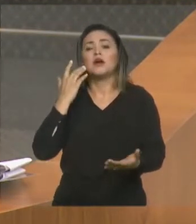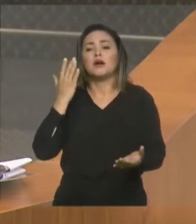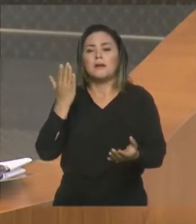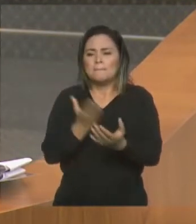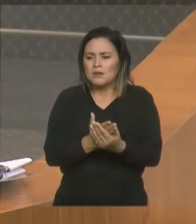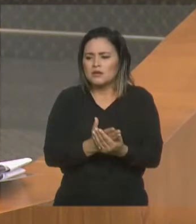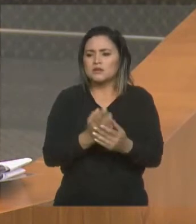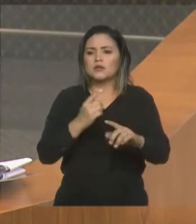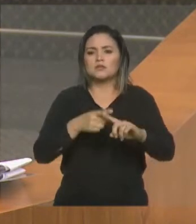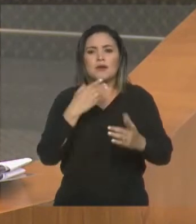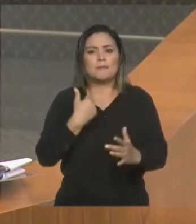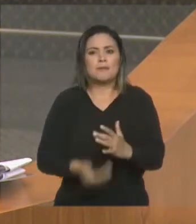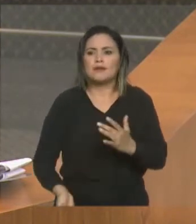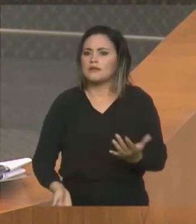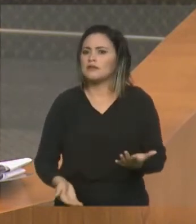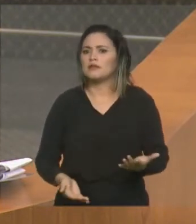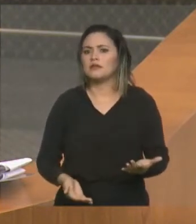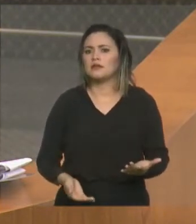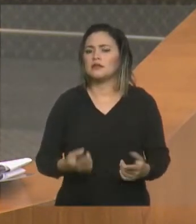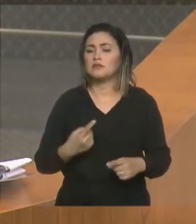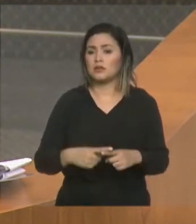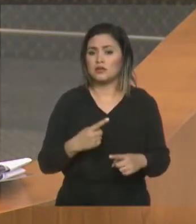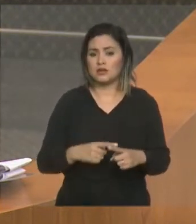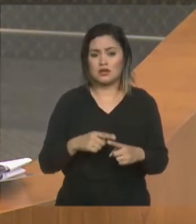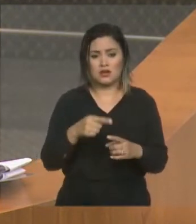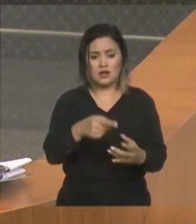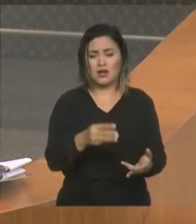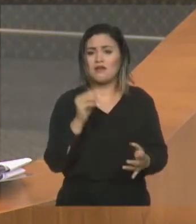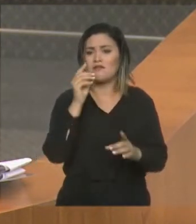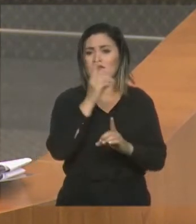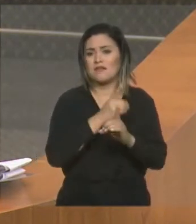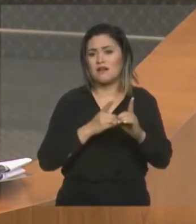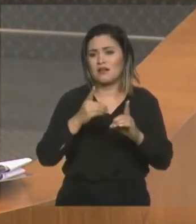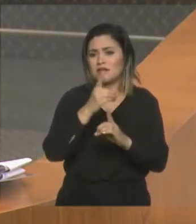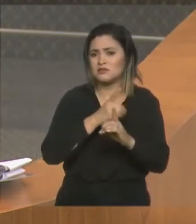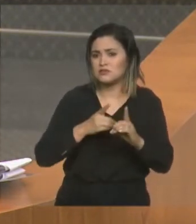as pessoas concursadas entram na justiça, a promotoria começa a